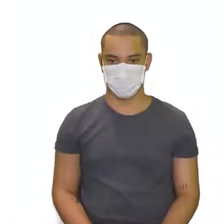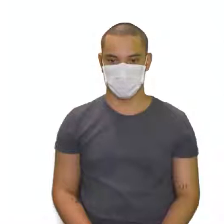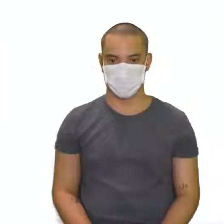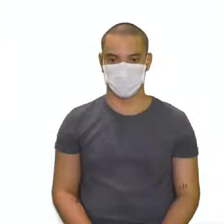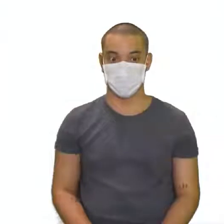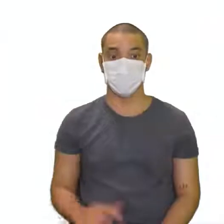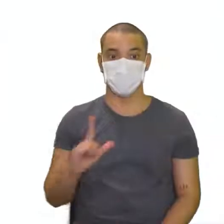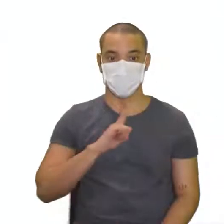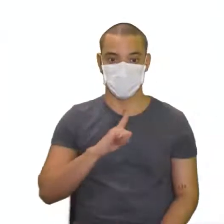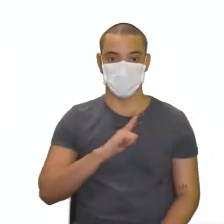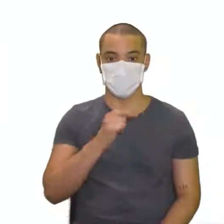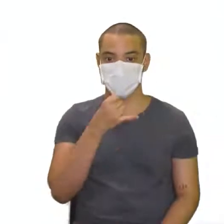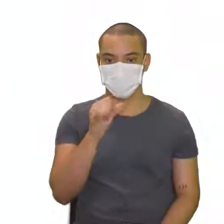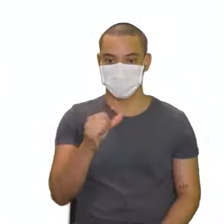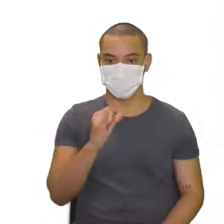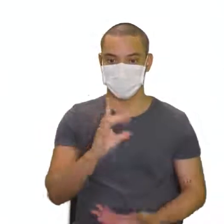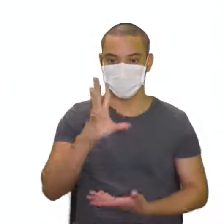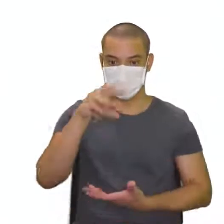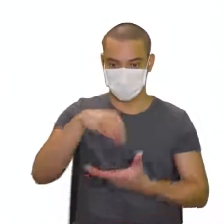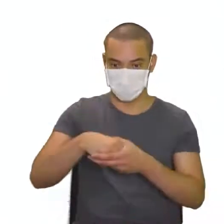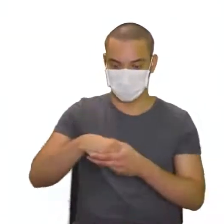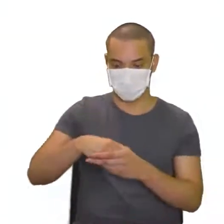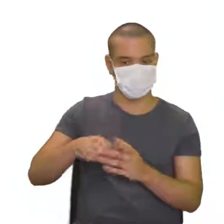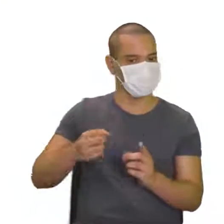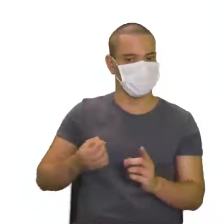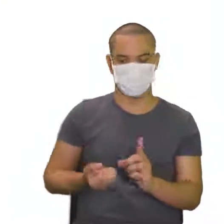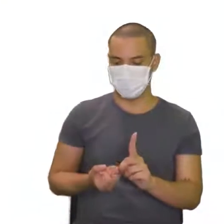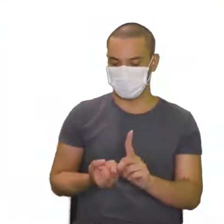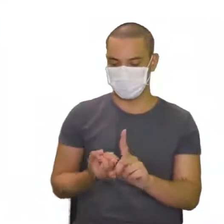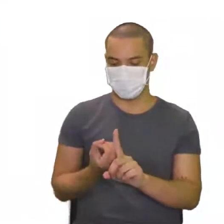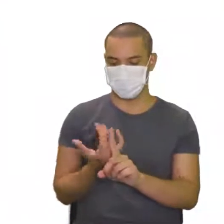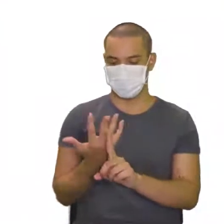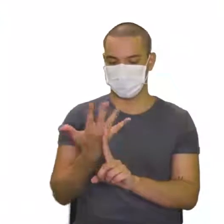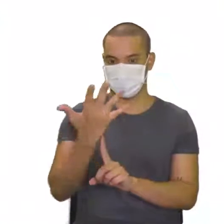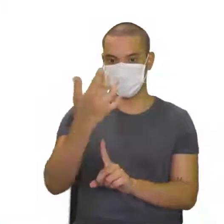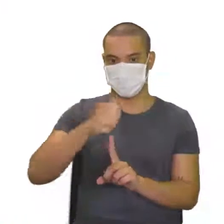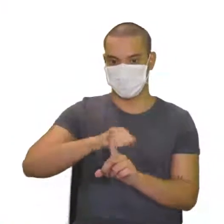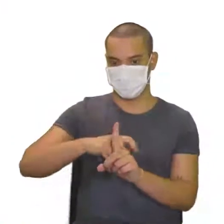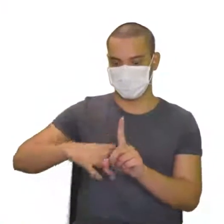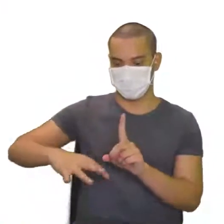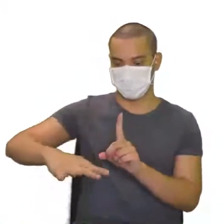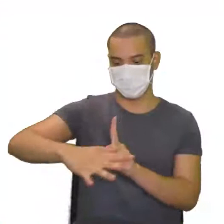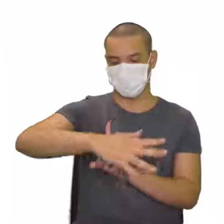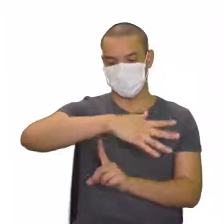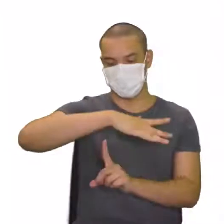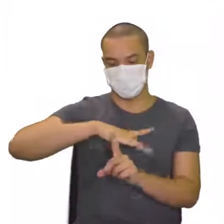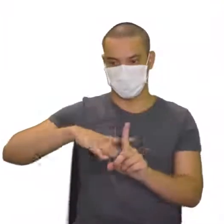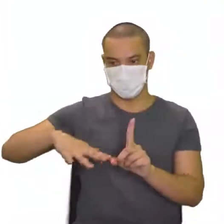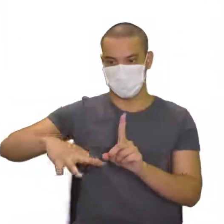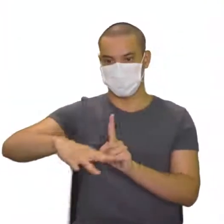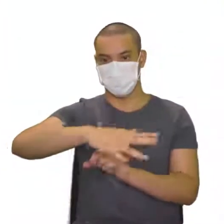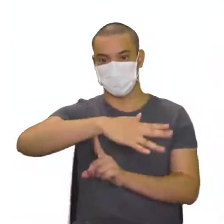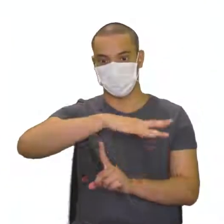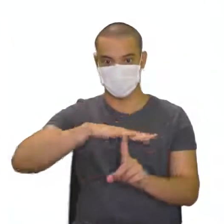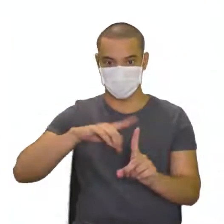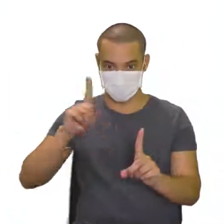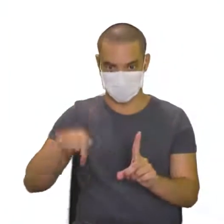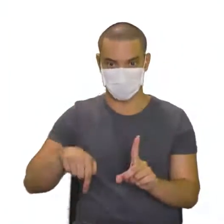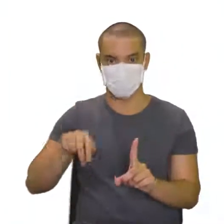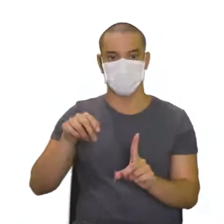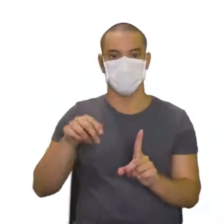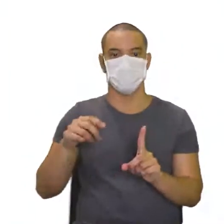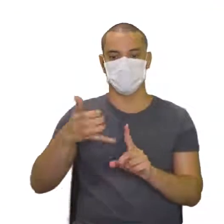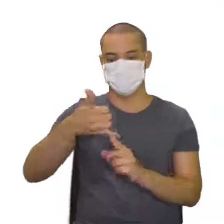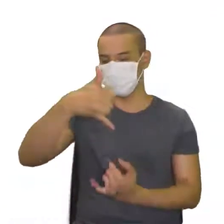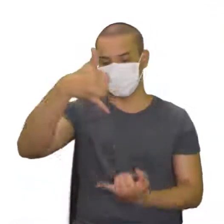Passou corrente no condutor, pessoal, gera campo magnético e esse aqui é um condutor retilíneo, ou seja, um fio,